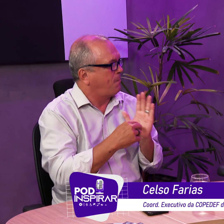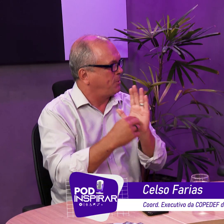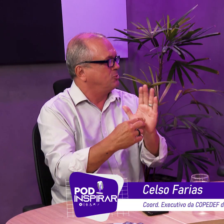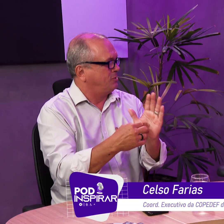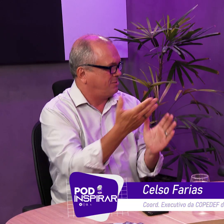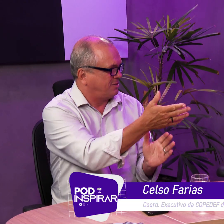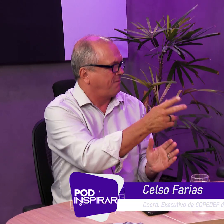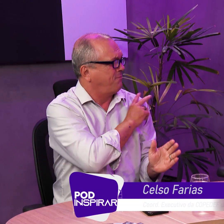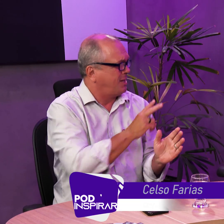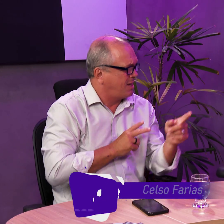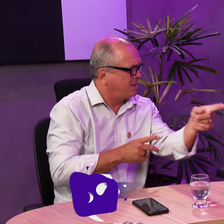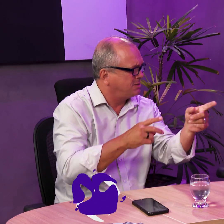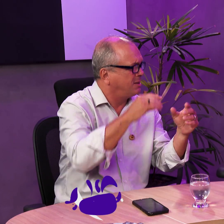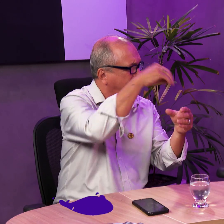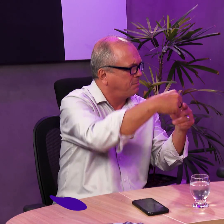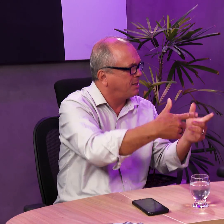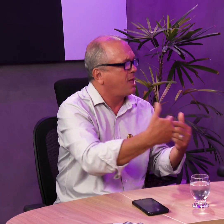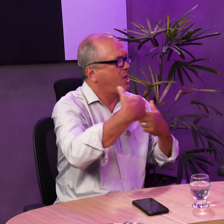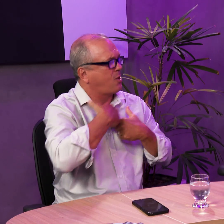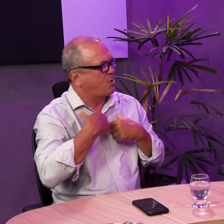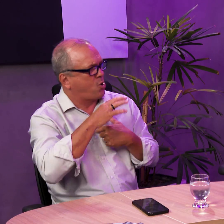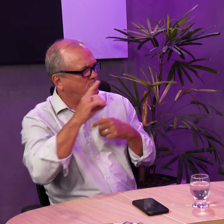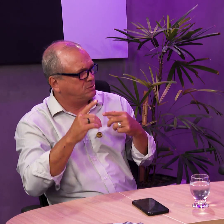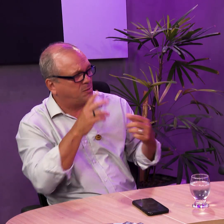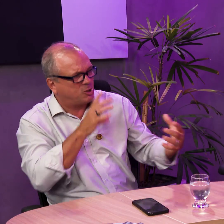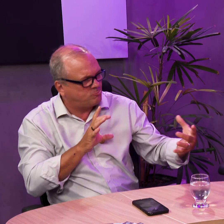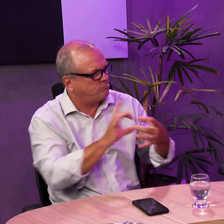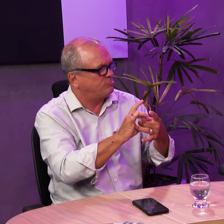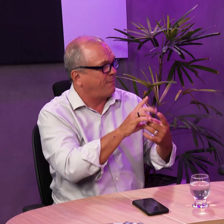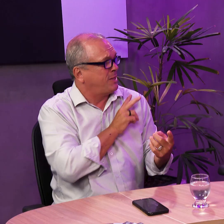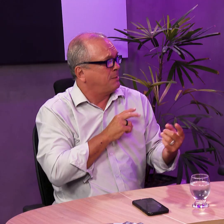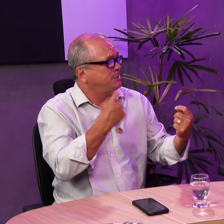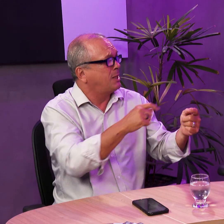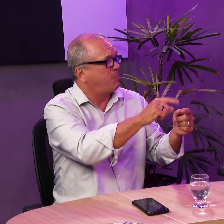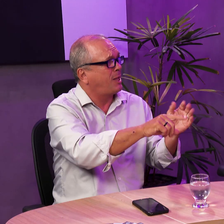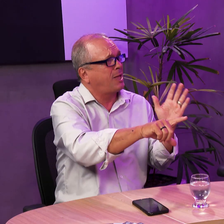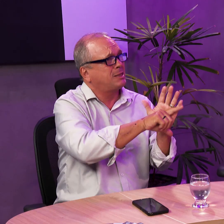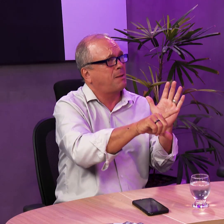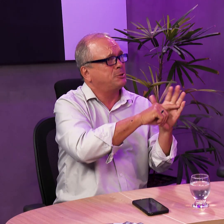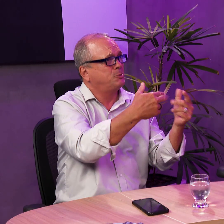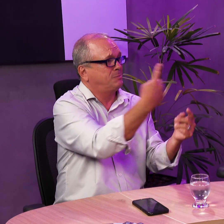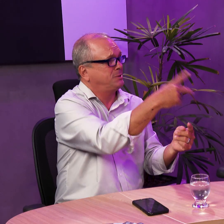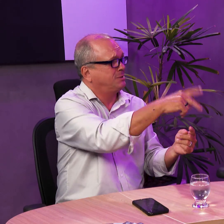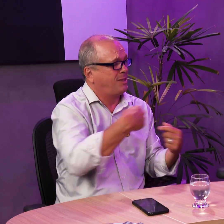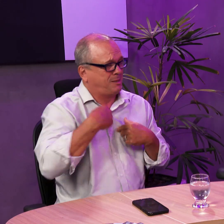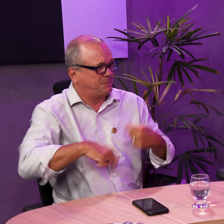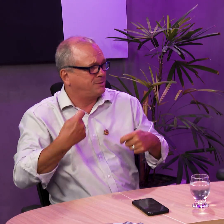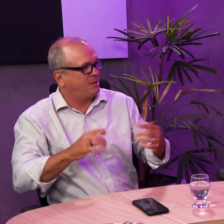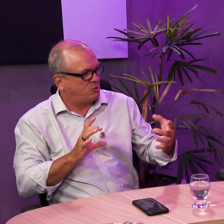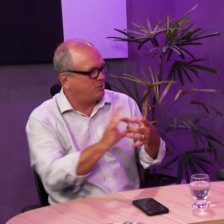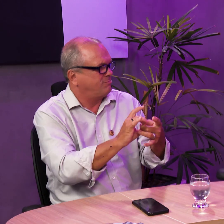você está nesse podcast, né, recebendo algumas pessoas e trazendo, né,